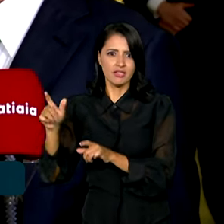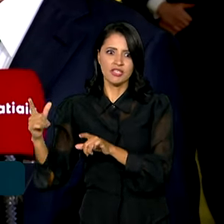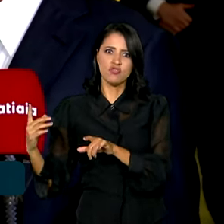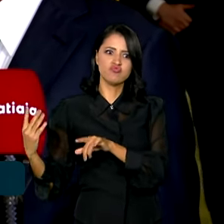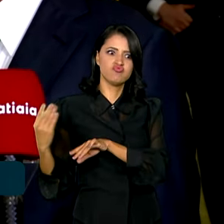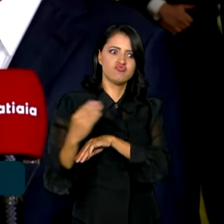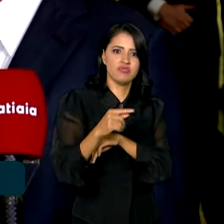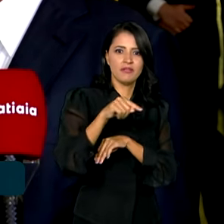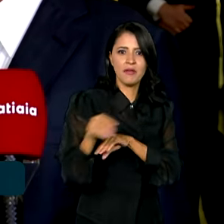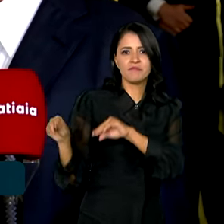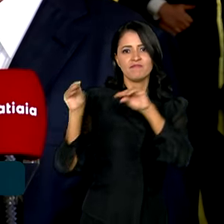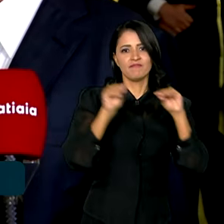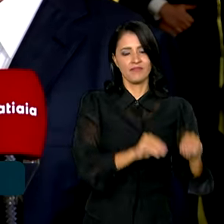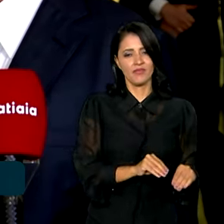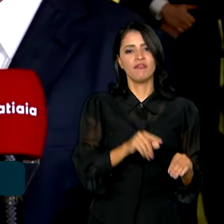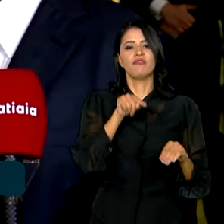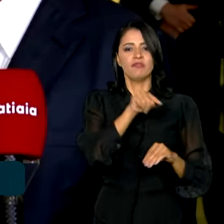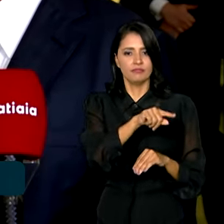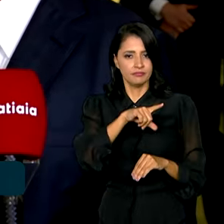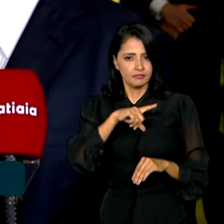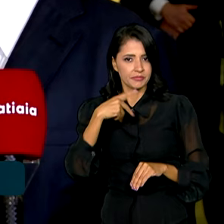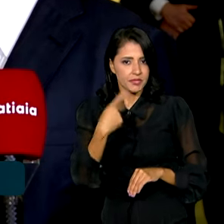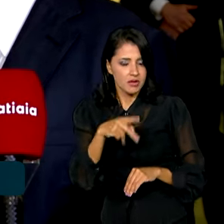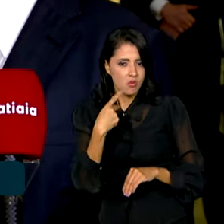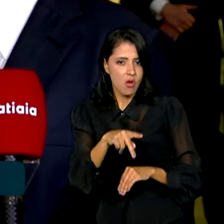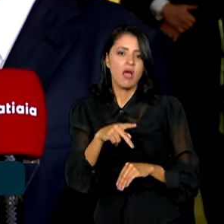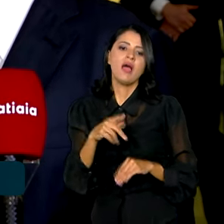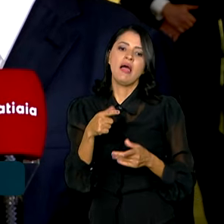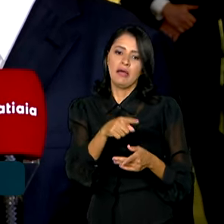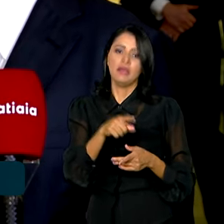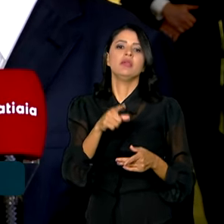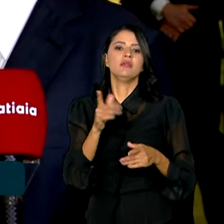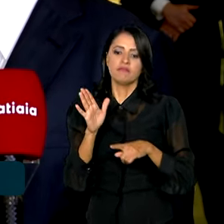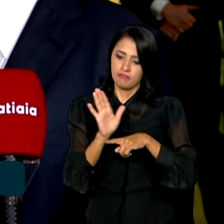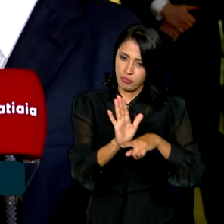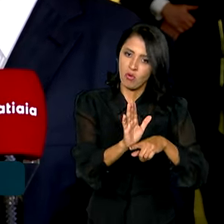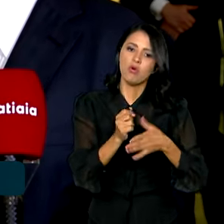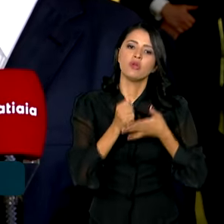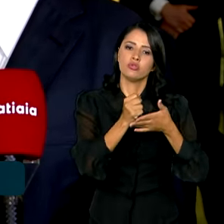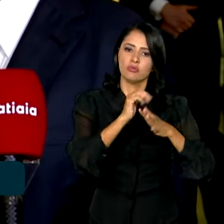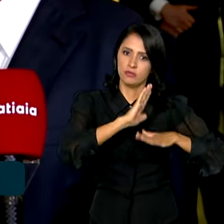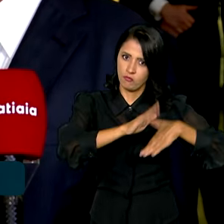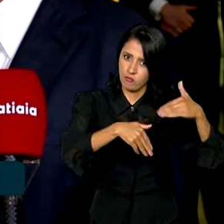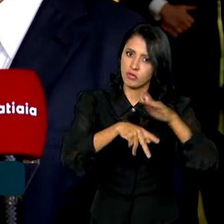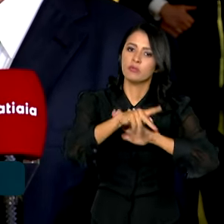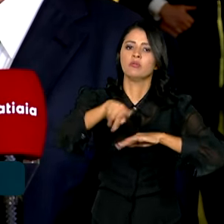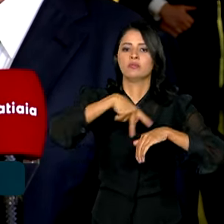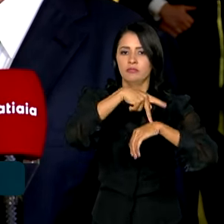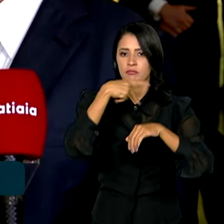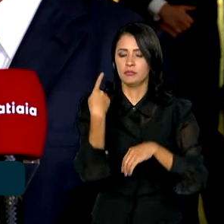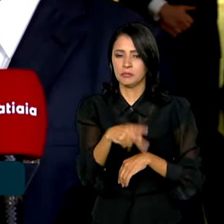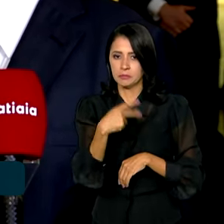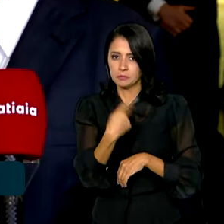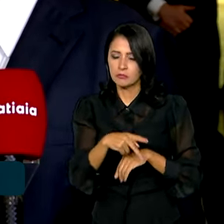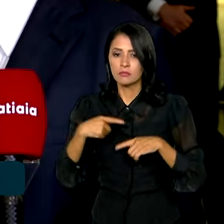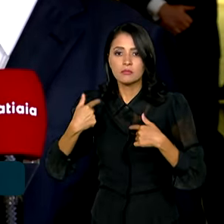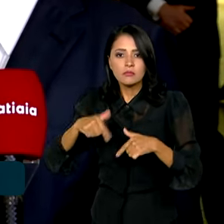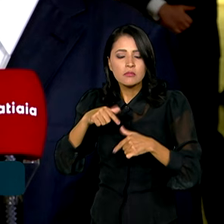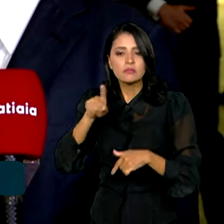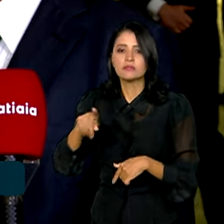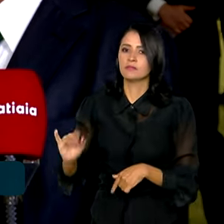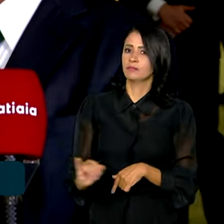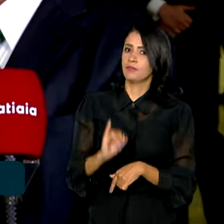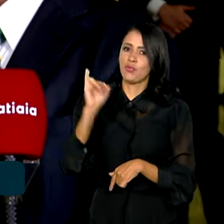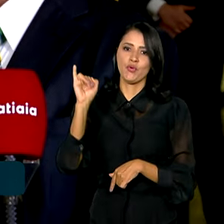fora do Brasil e eles contribuem o desenvolvimento do Paraguai. Eles fizeram um trabalho muito